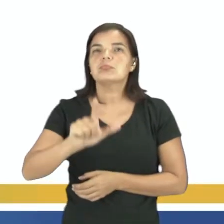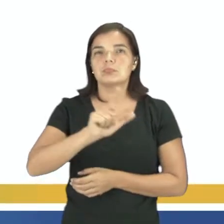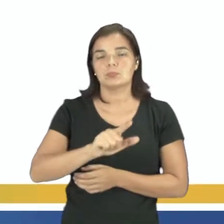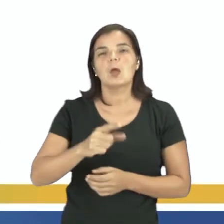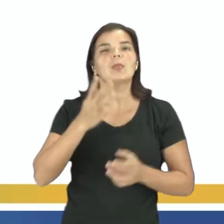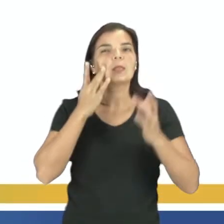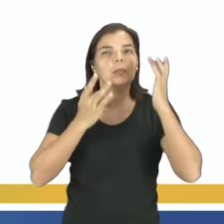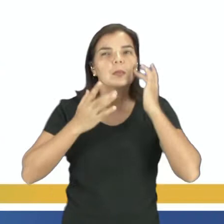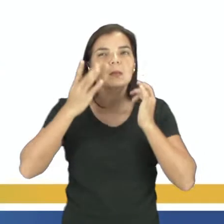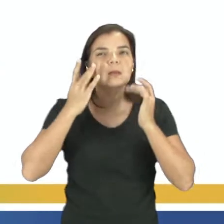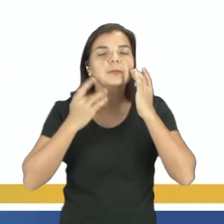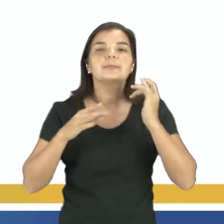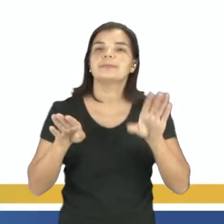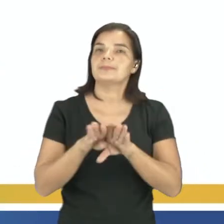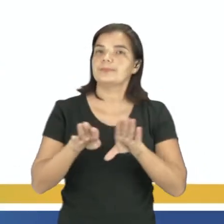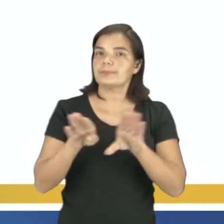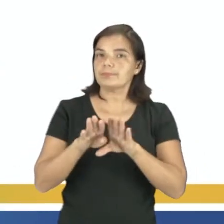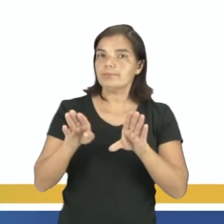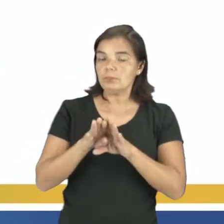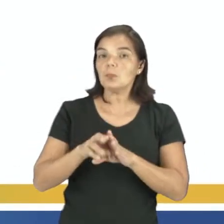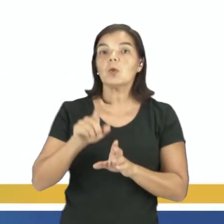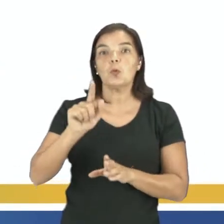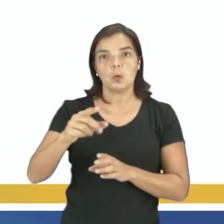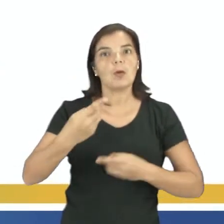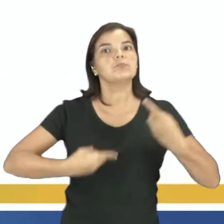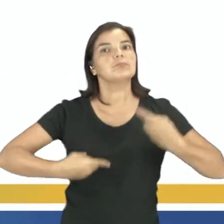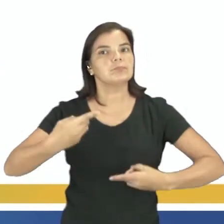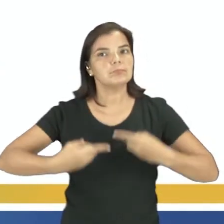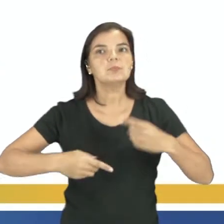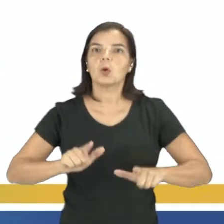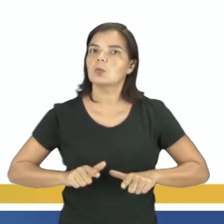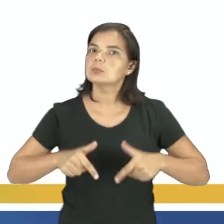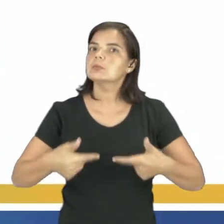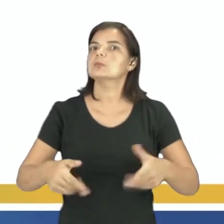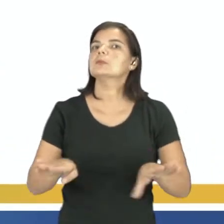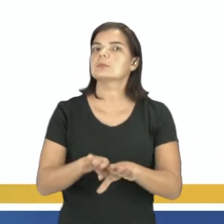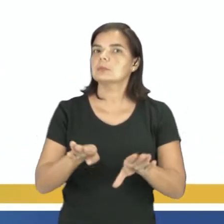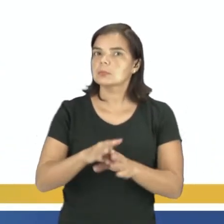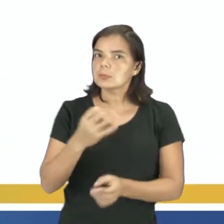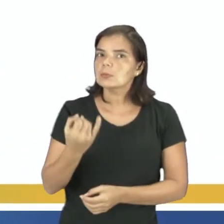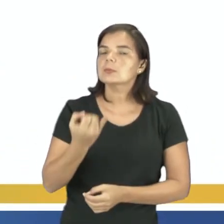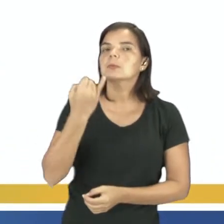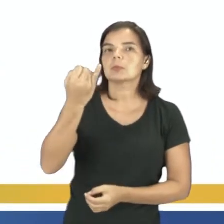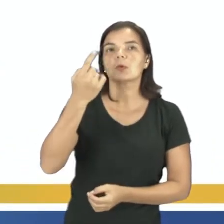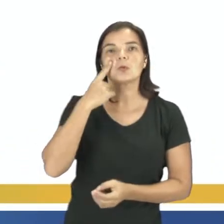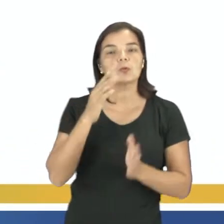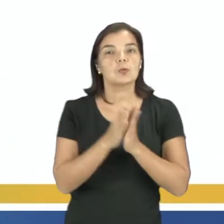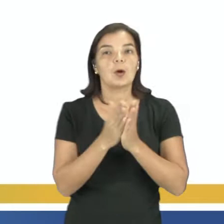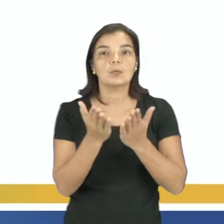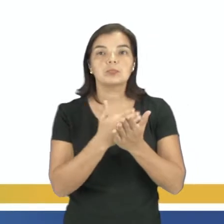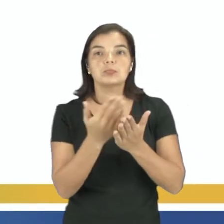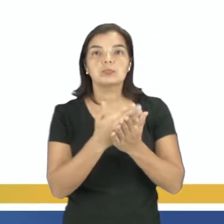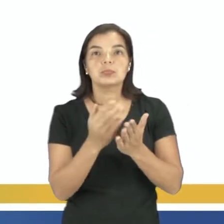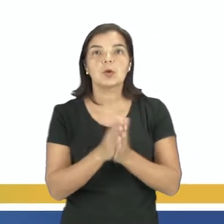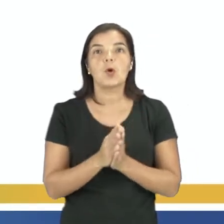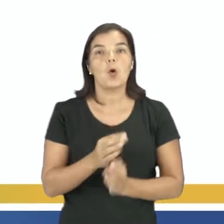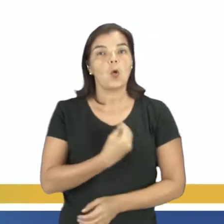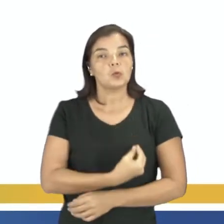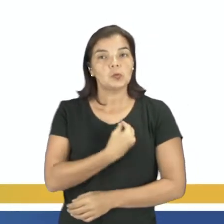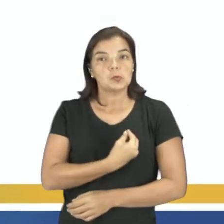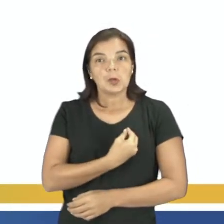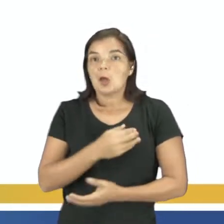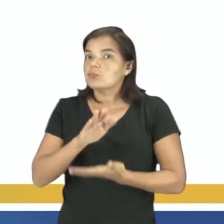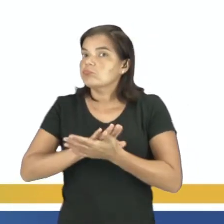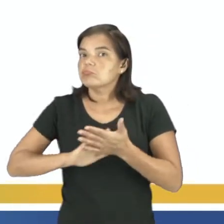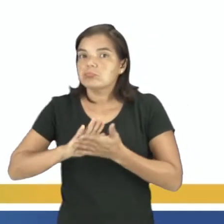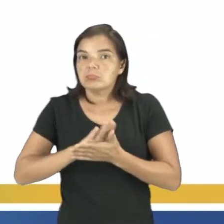de teatro e ele foi também um ativista político. Por quê? A gente vai ver a importância disso. Tá aí a capinha do livro dele, O Ser e o Nada. O ser